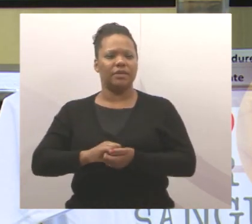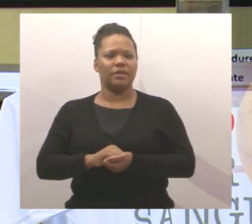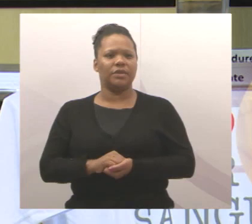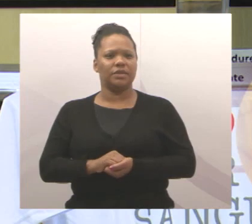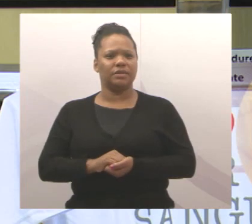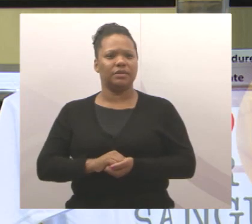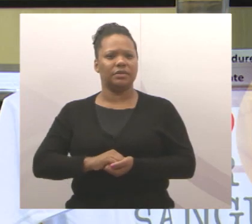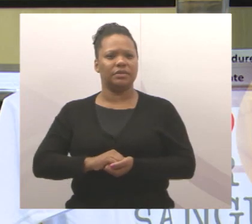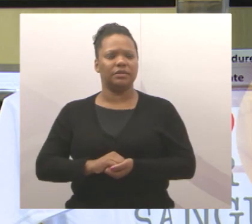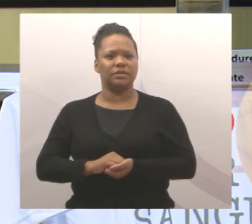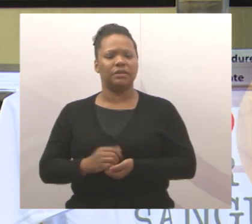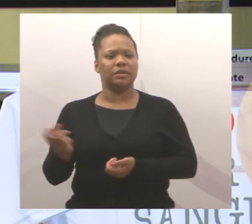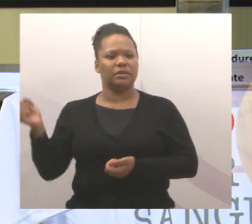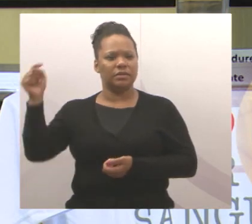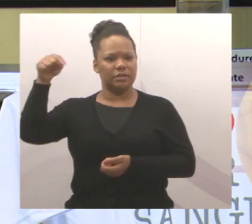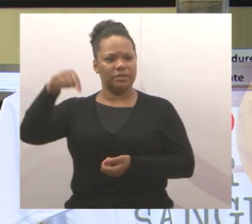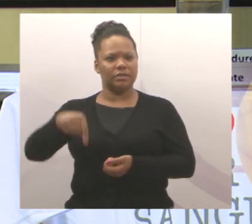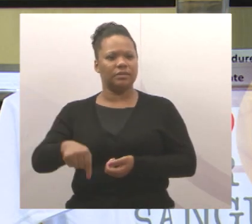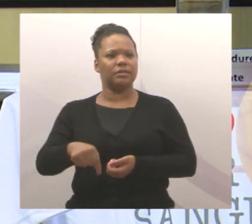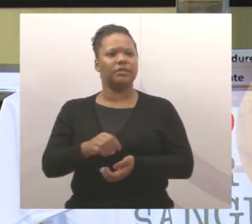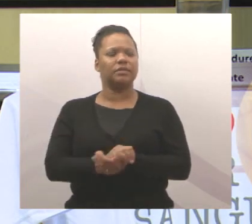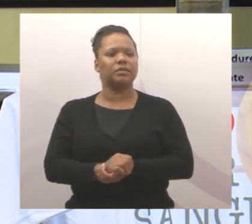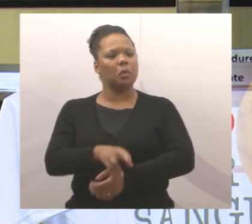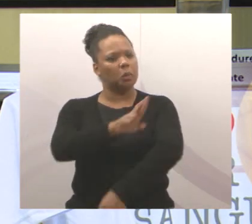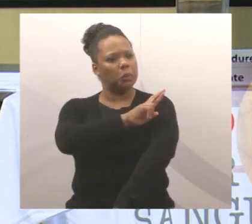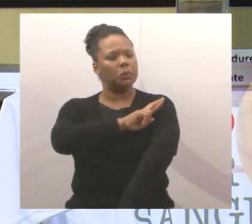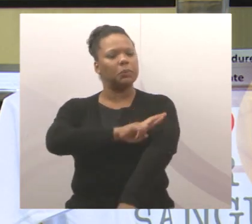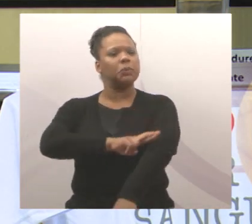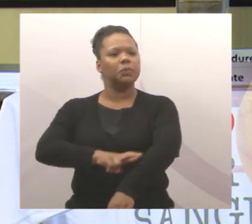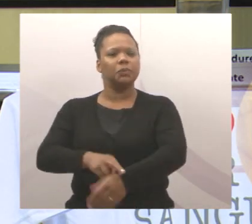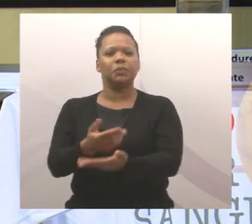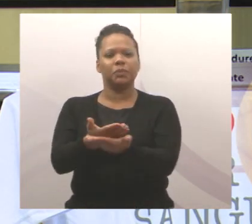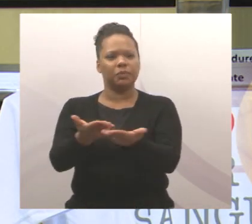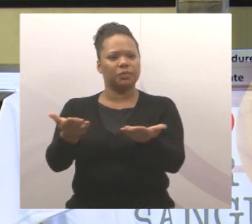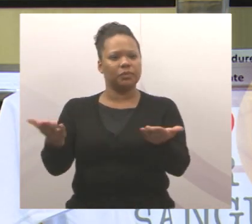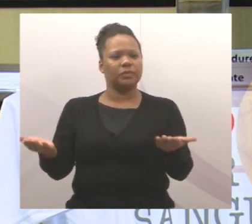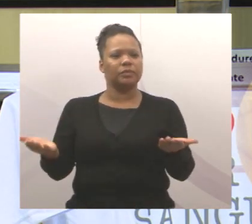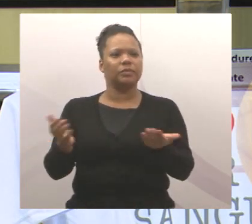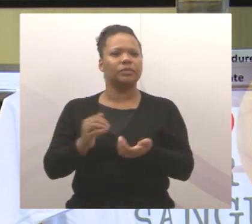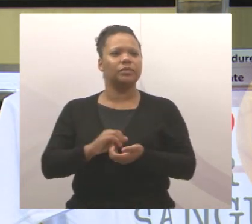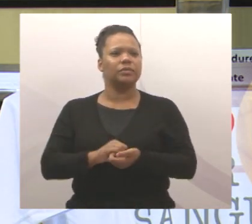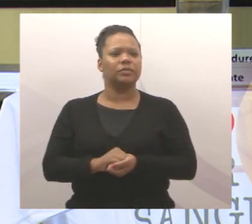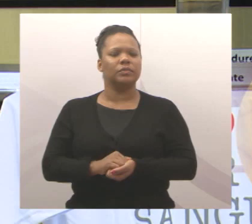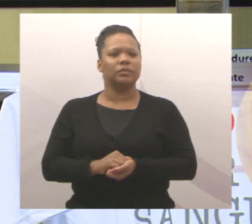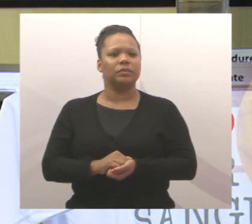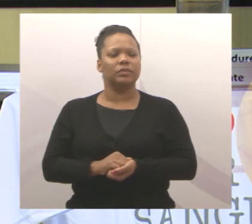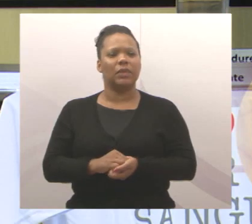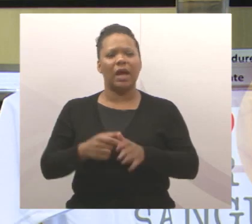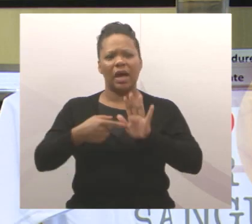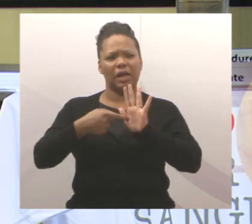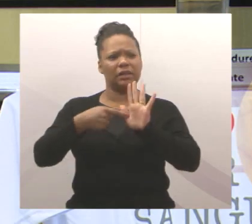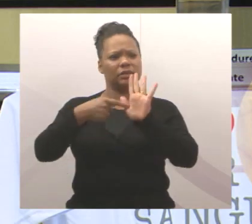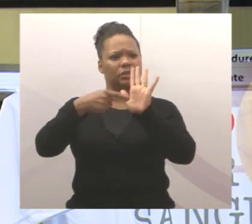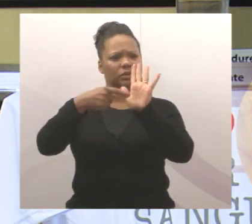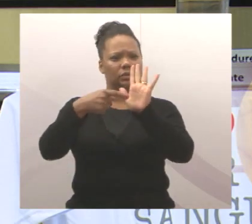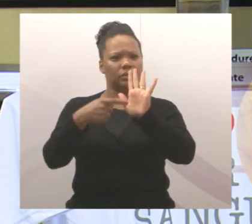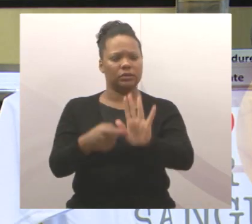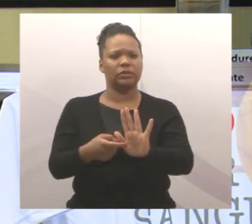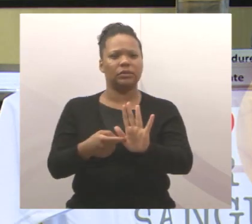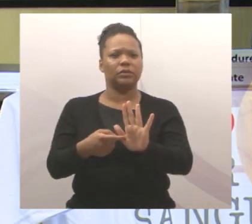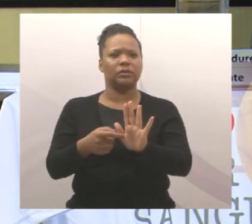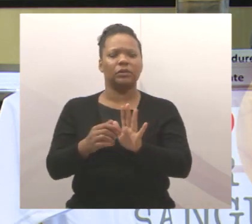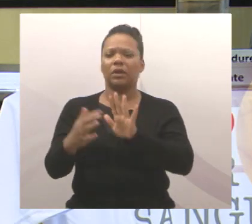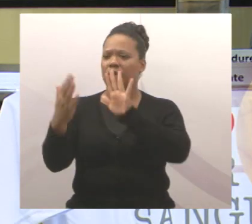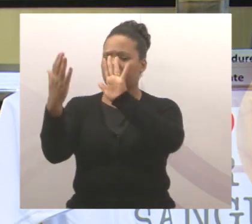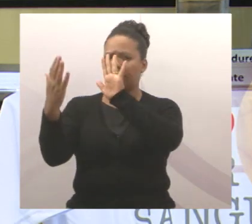12.305.810, vem respeitosamente à presença de Vossa Excelência oferecer a presente denúncia em face do